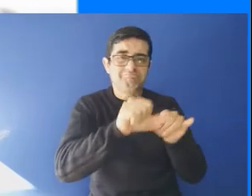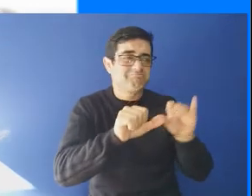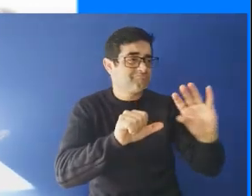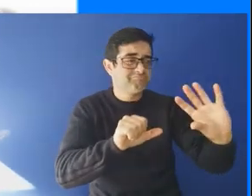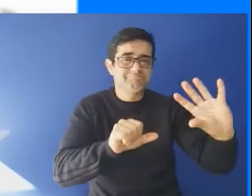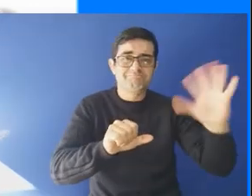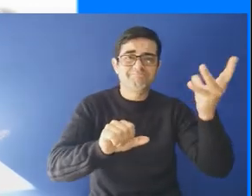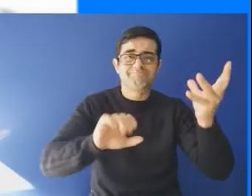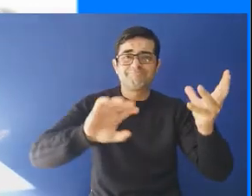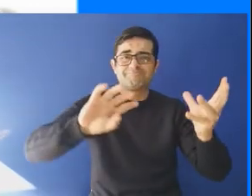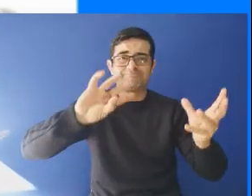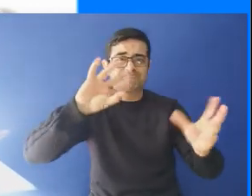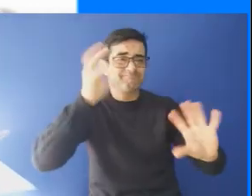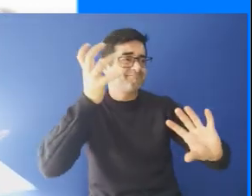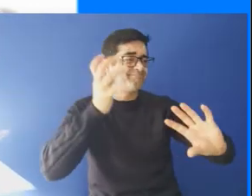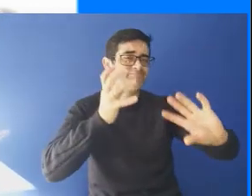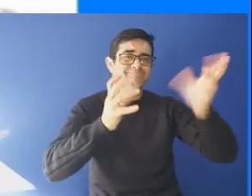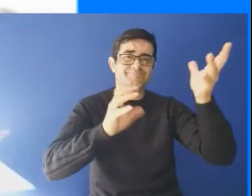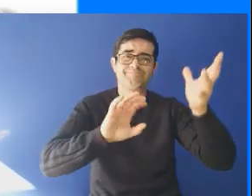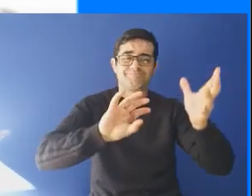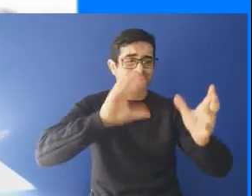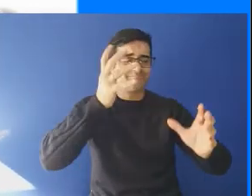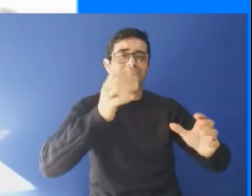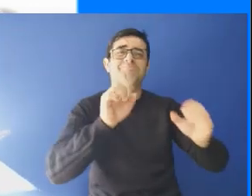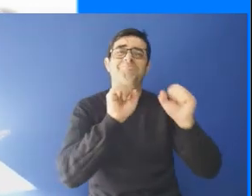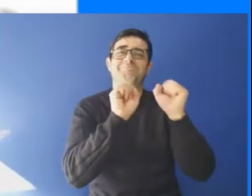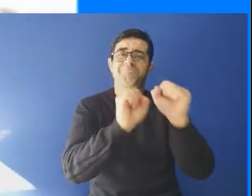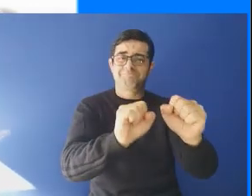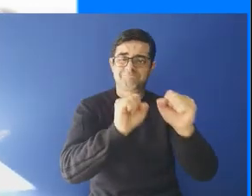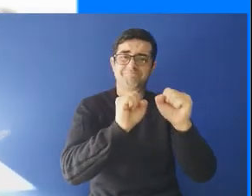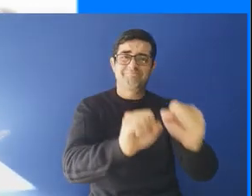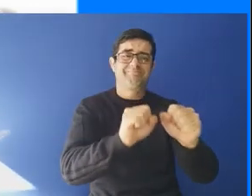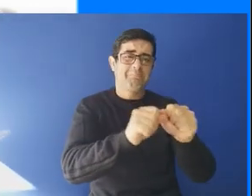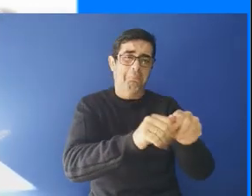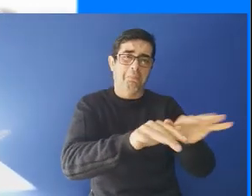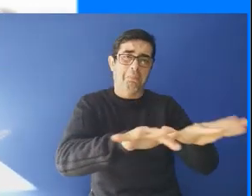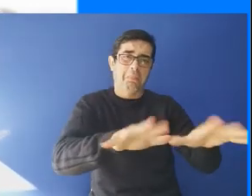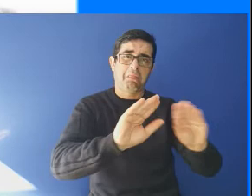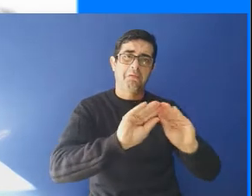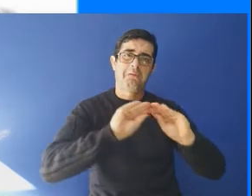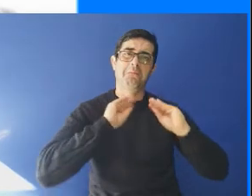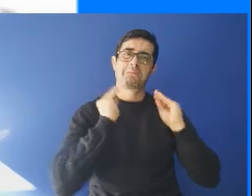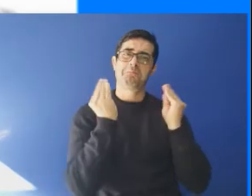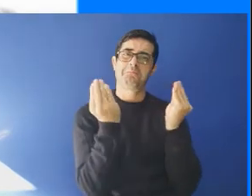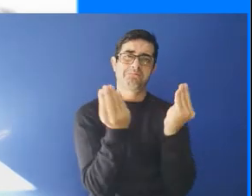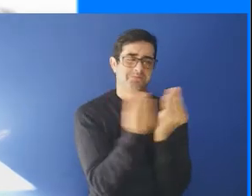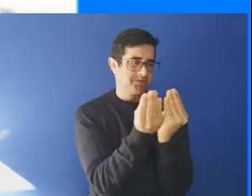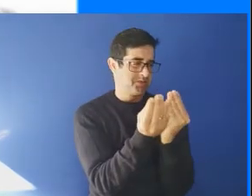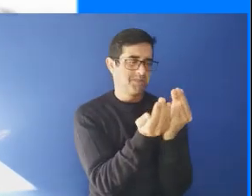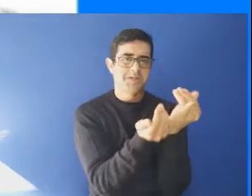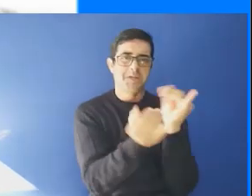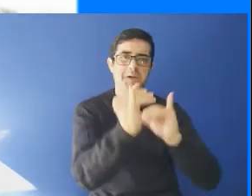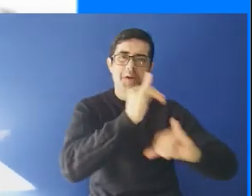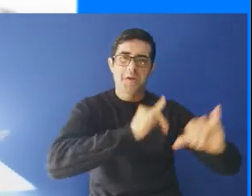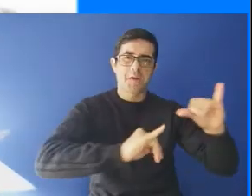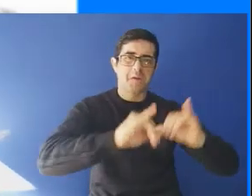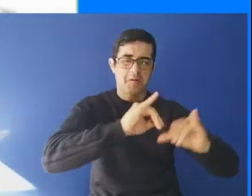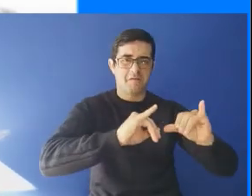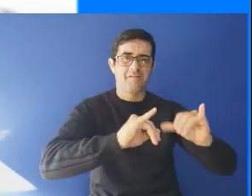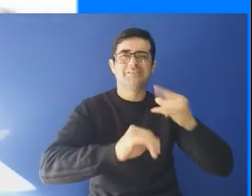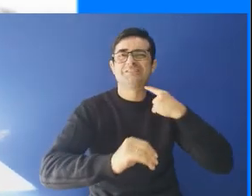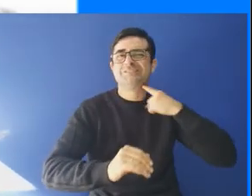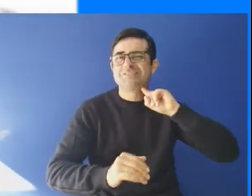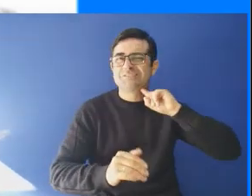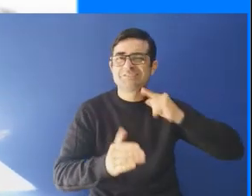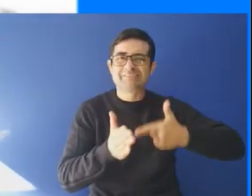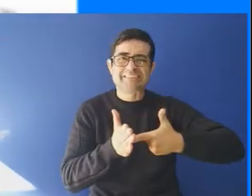adiante. Uma série de reações químicas podem acontecer ali, tanto para potencializar o efeito dessas substâncias,